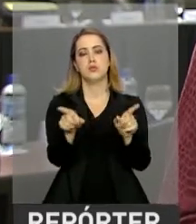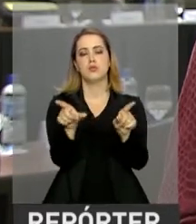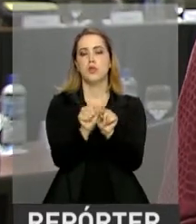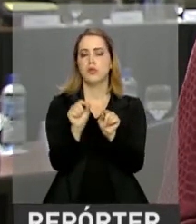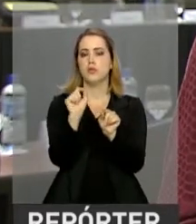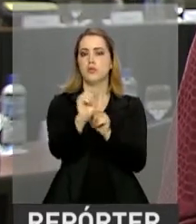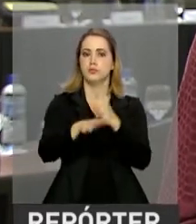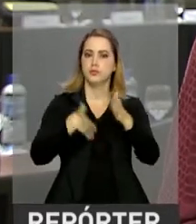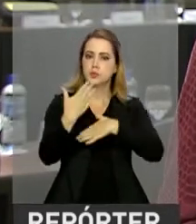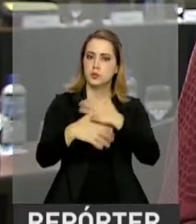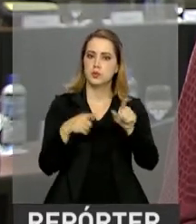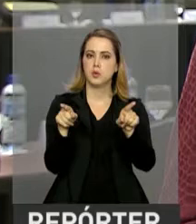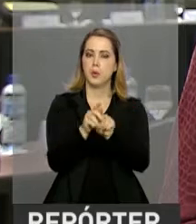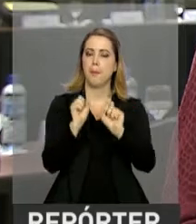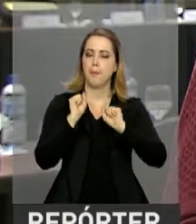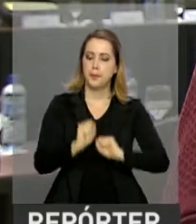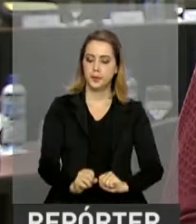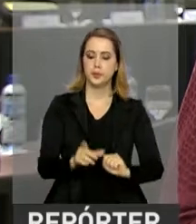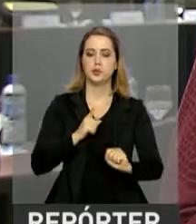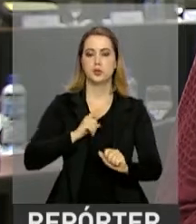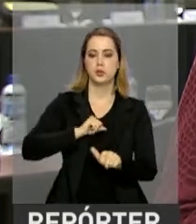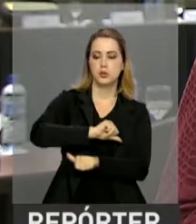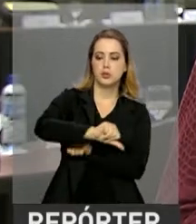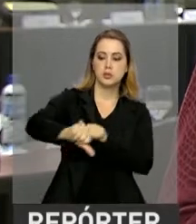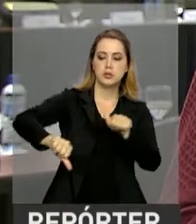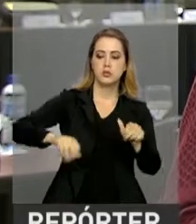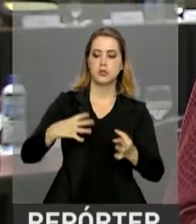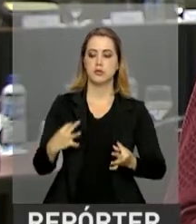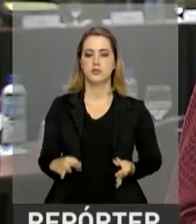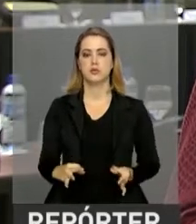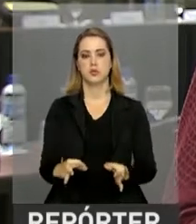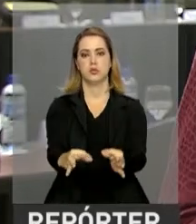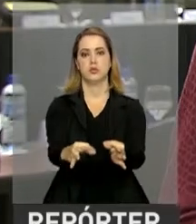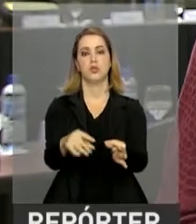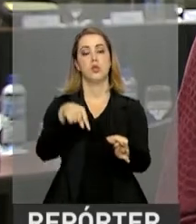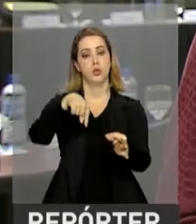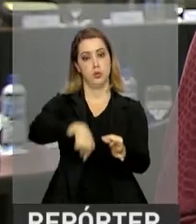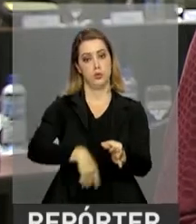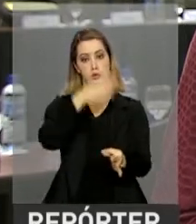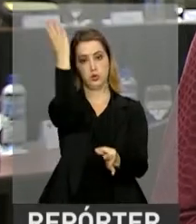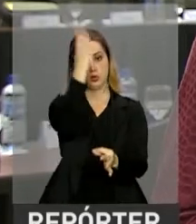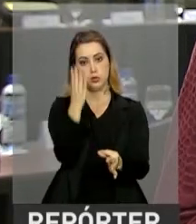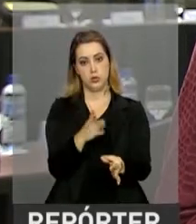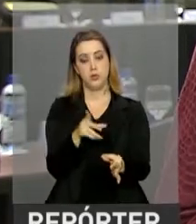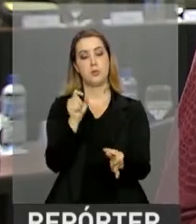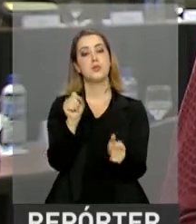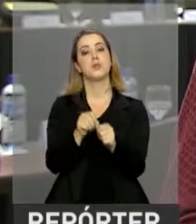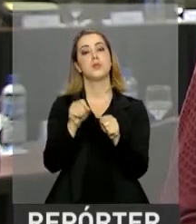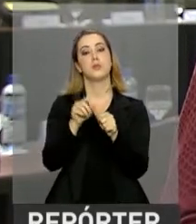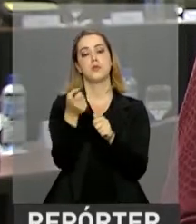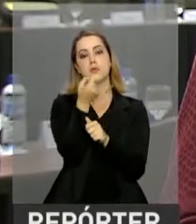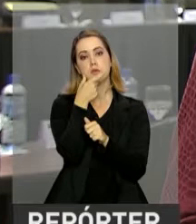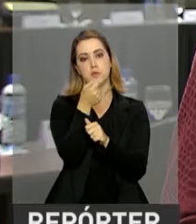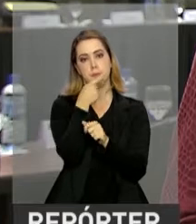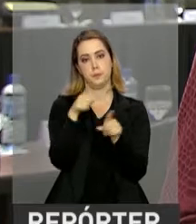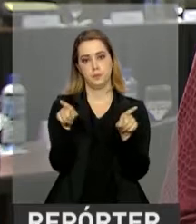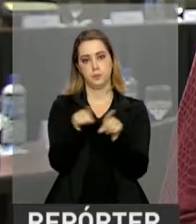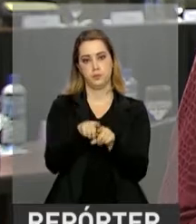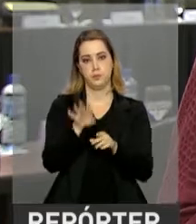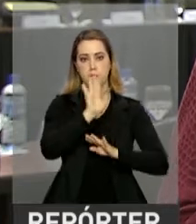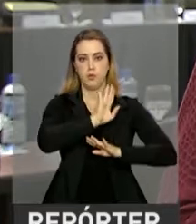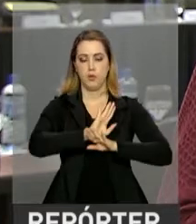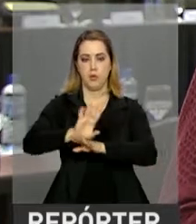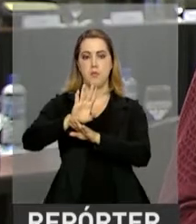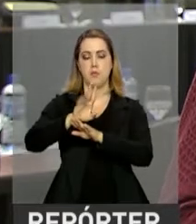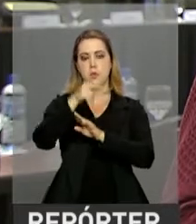permitem a transferência de tecnologia para a produção nacional de medicamentos com as medidas também serão beneficiados os pacientes com